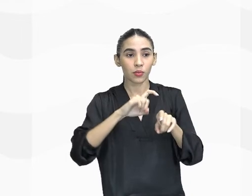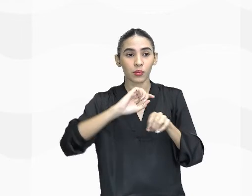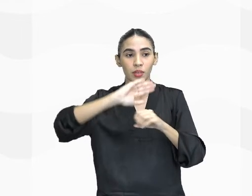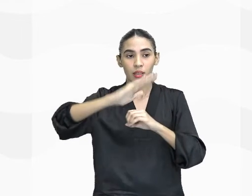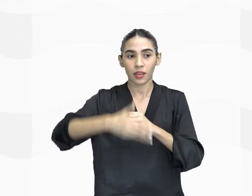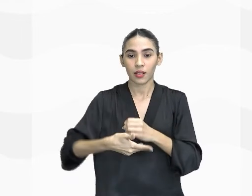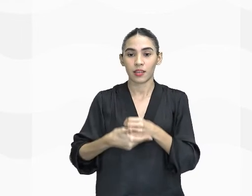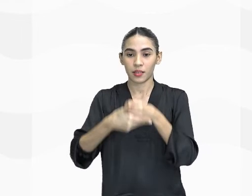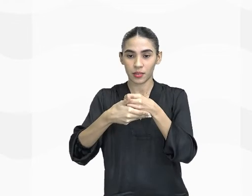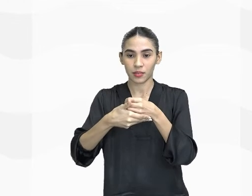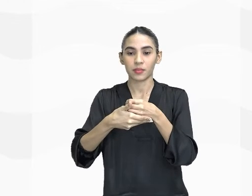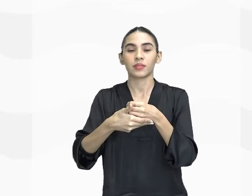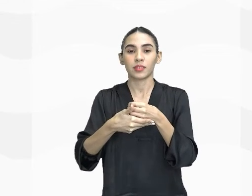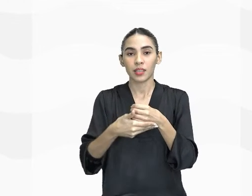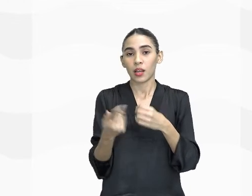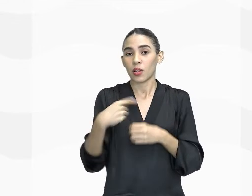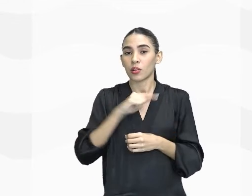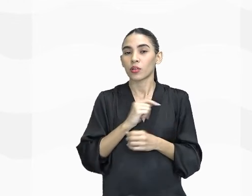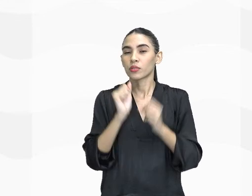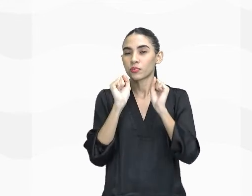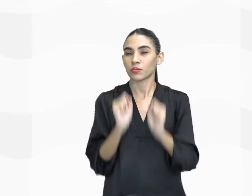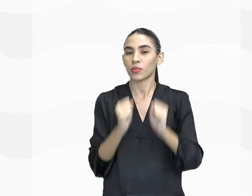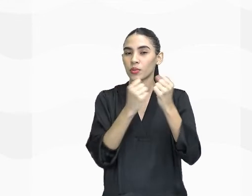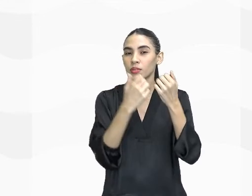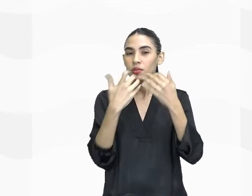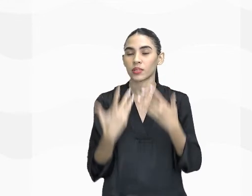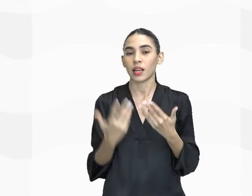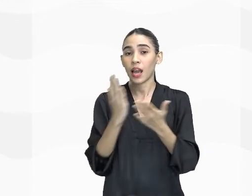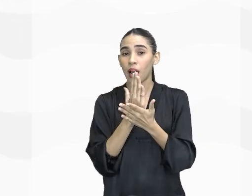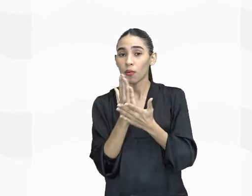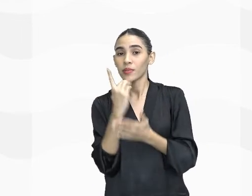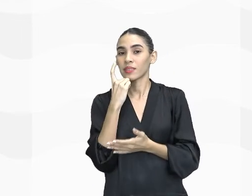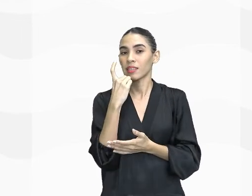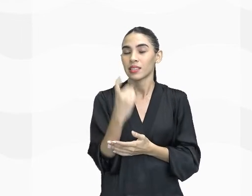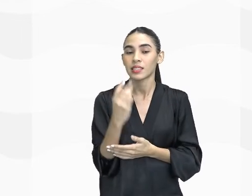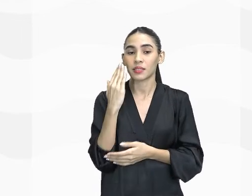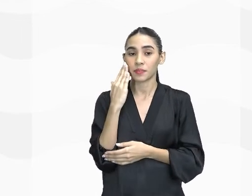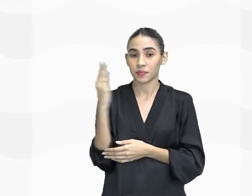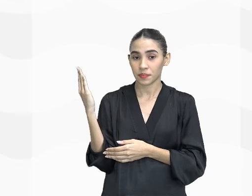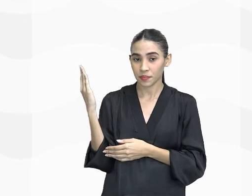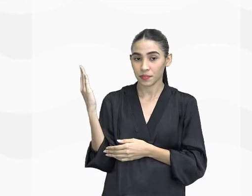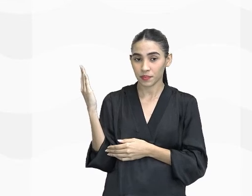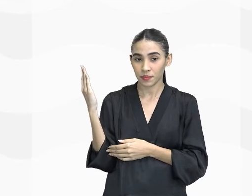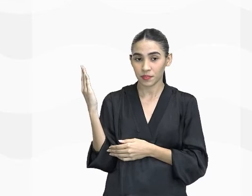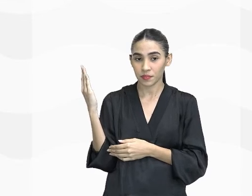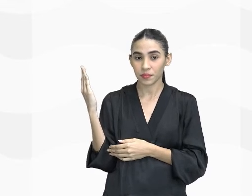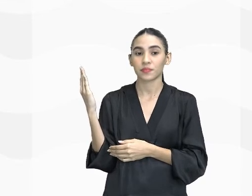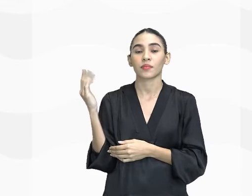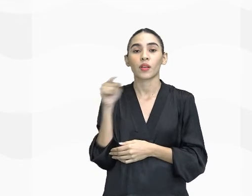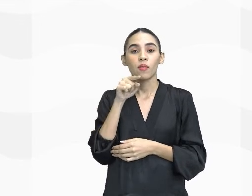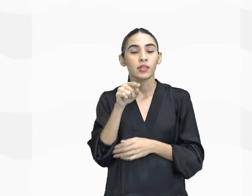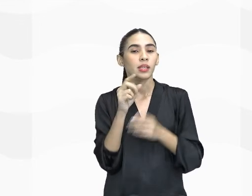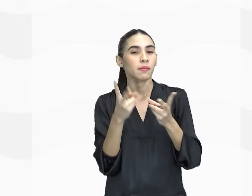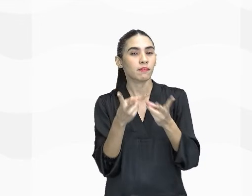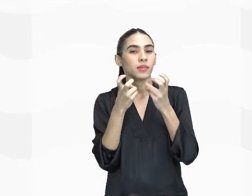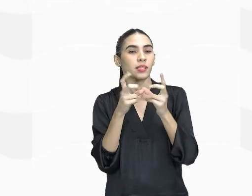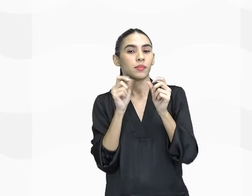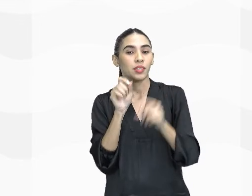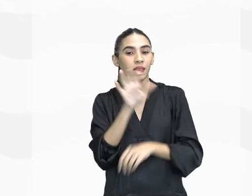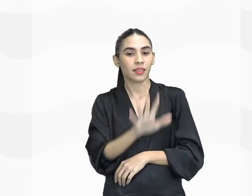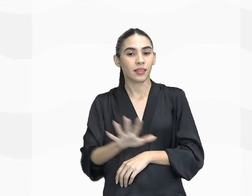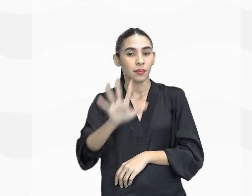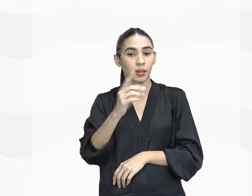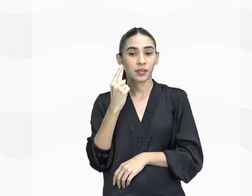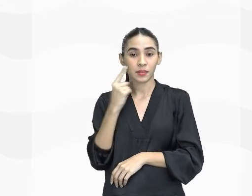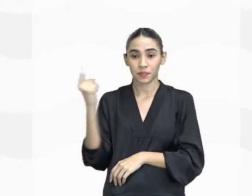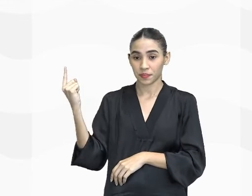E dentro aí da agricultura sustentável a gente pode citar alguns pontos interessantes, que é a agricultura de precisão, onde você observa aí na nossa